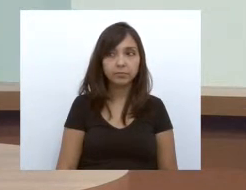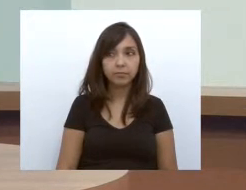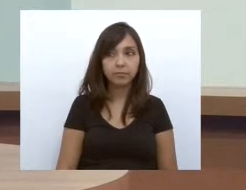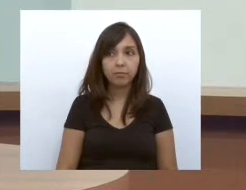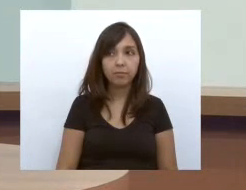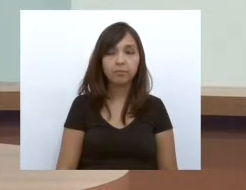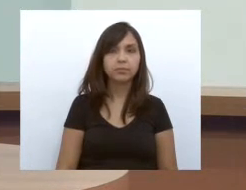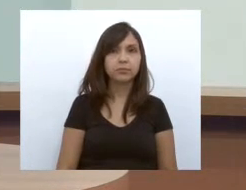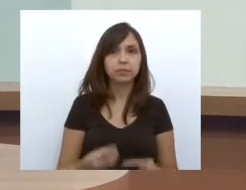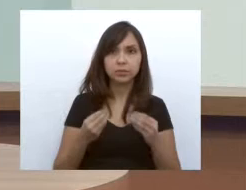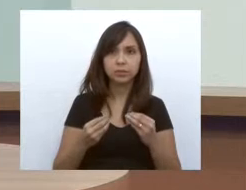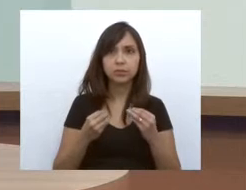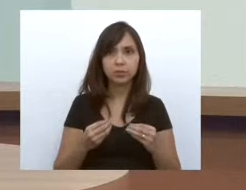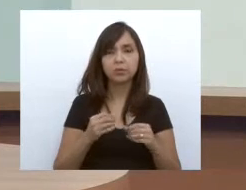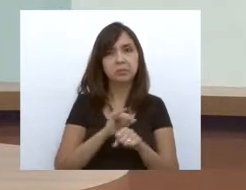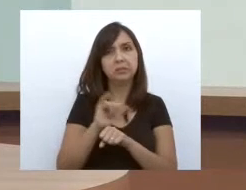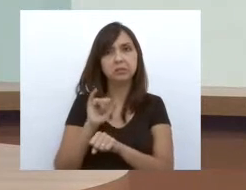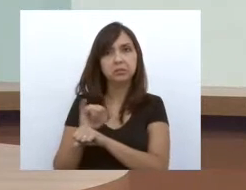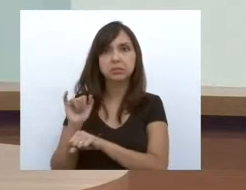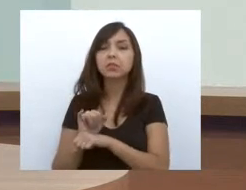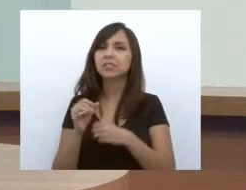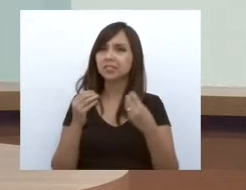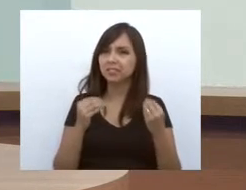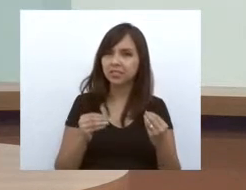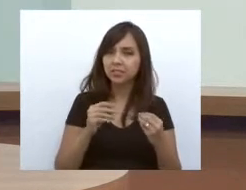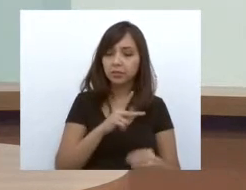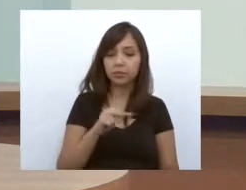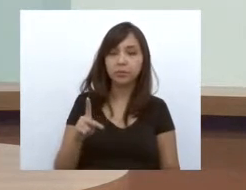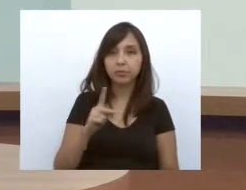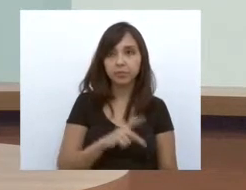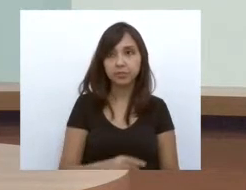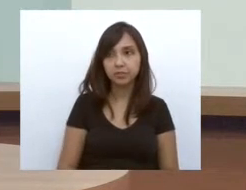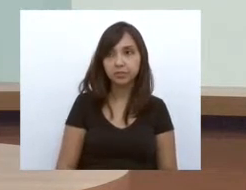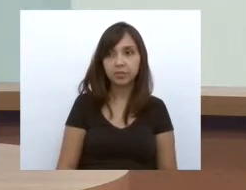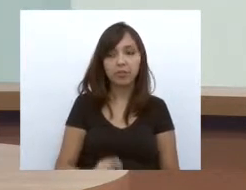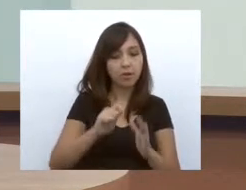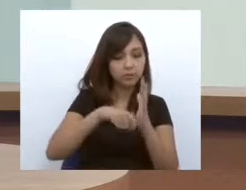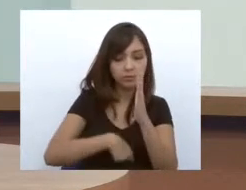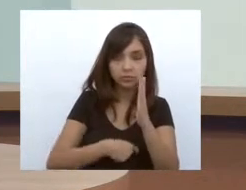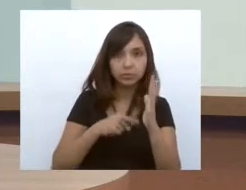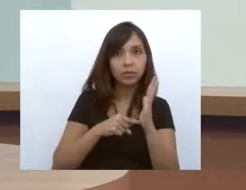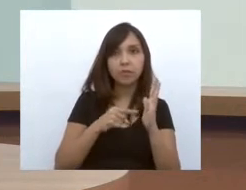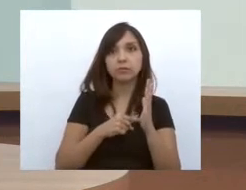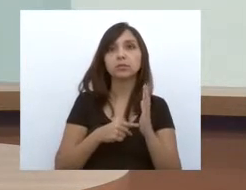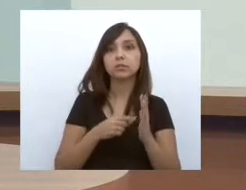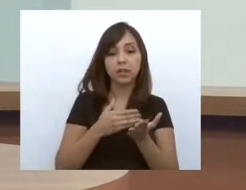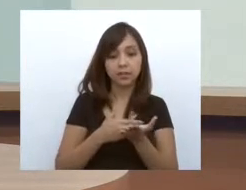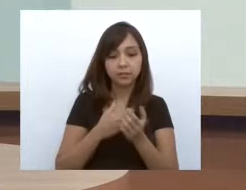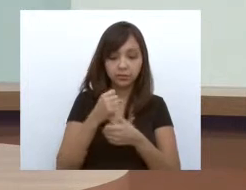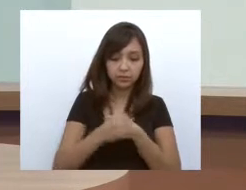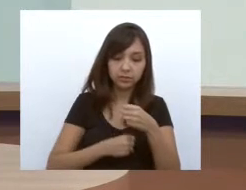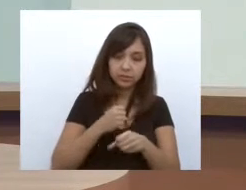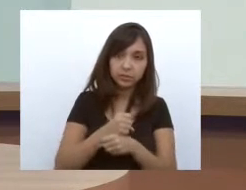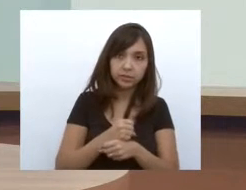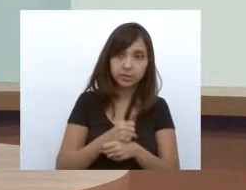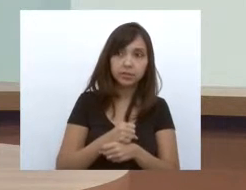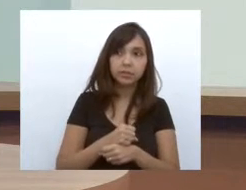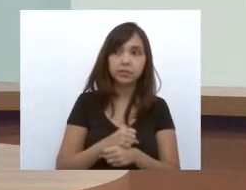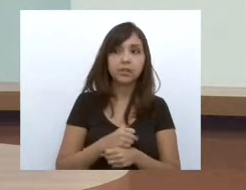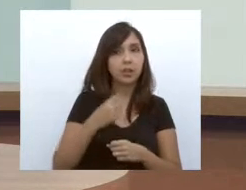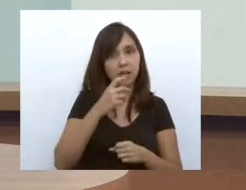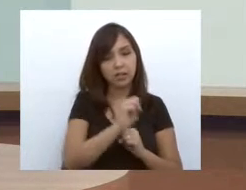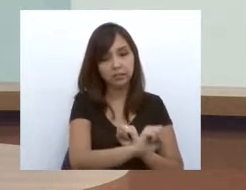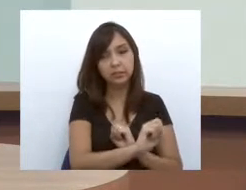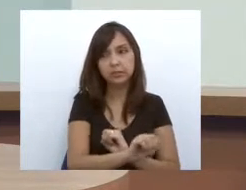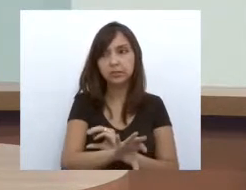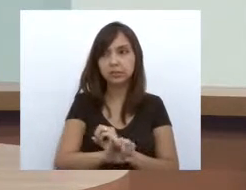maior sacanagem que o governo do Estado faz com o professor é isso. Eles vão, contratam o professor no início do ano, aí o professor vai, se mata,